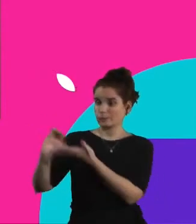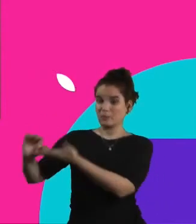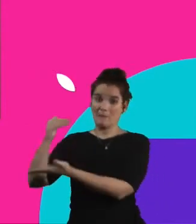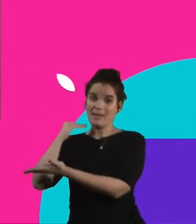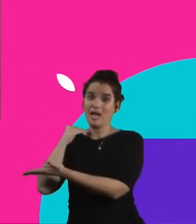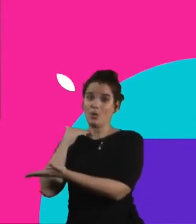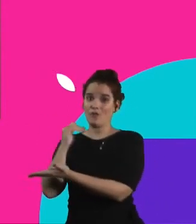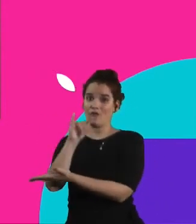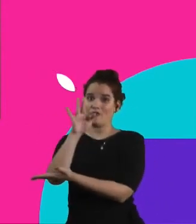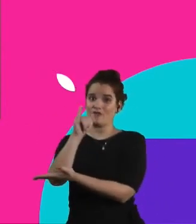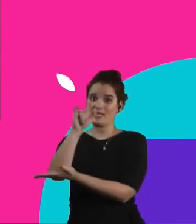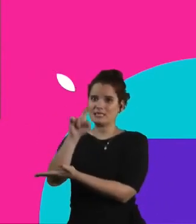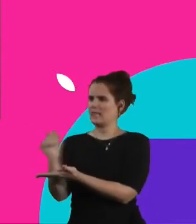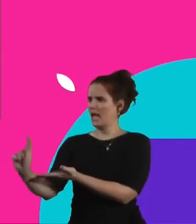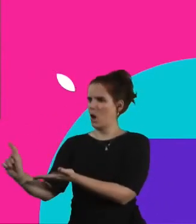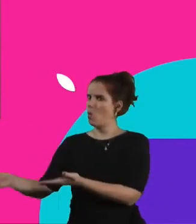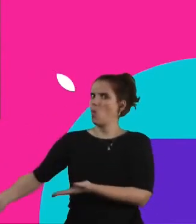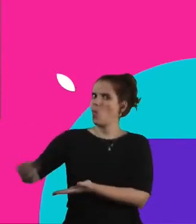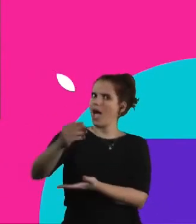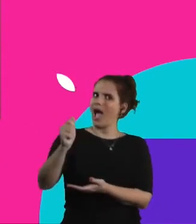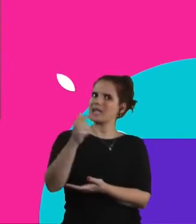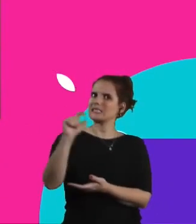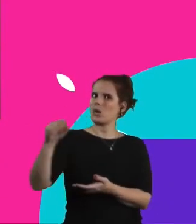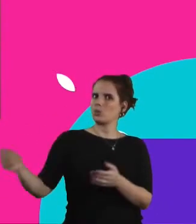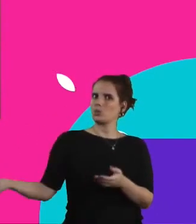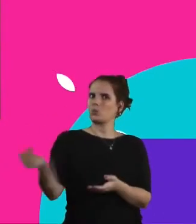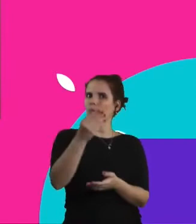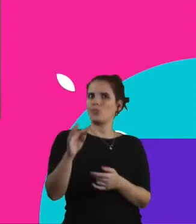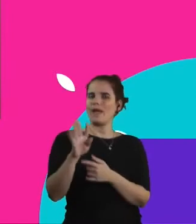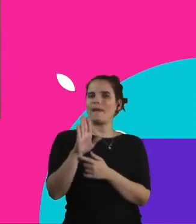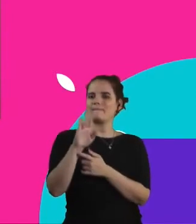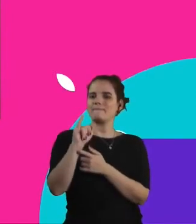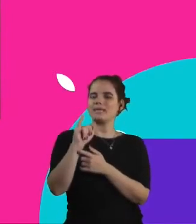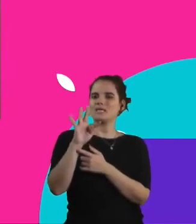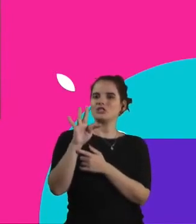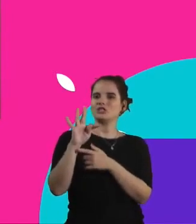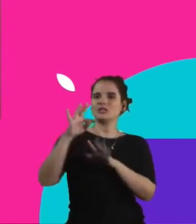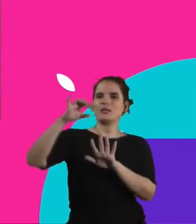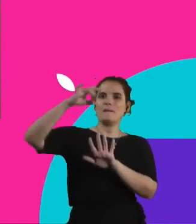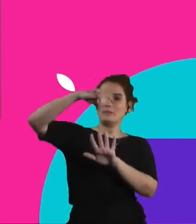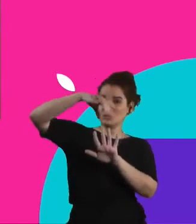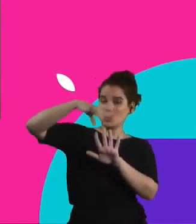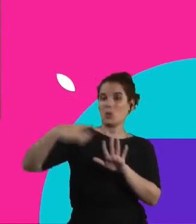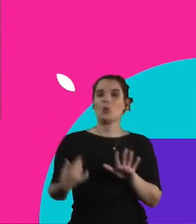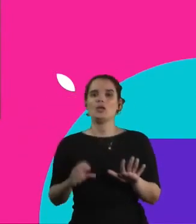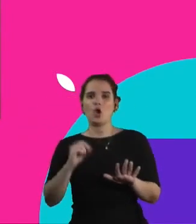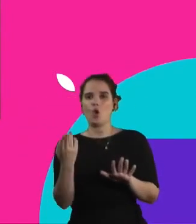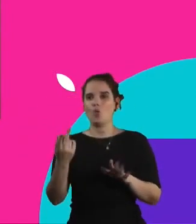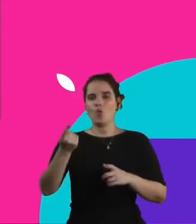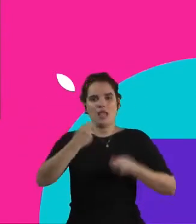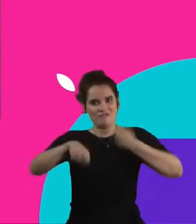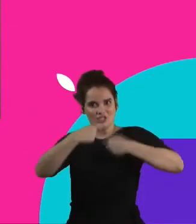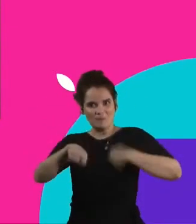para colocar no mercado de ações, para colocar no mercado de bitcoins, para colocar no fundo de investimento, ou então para